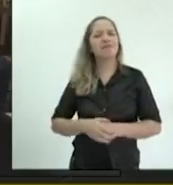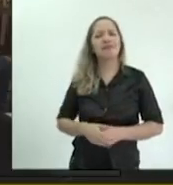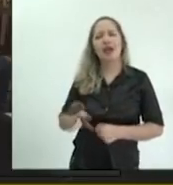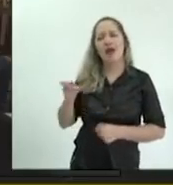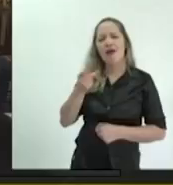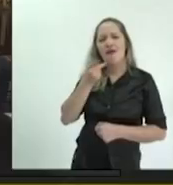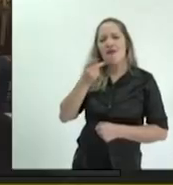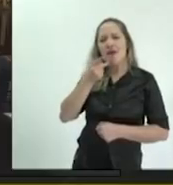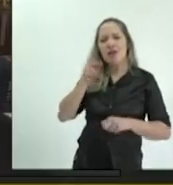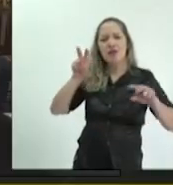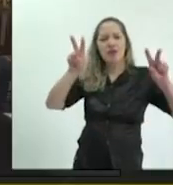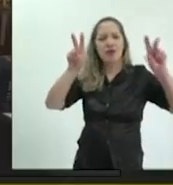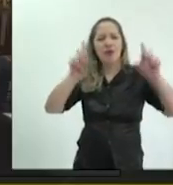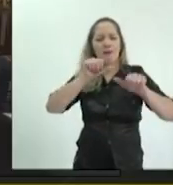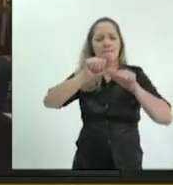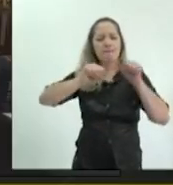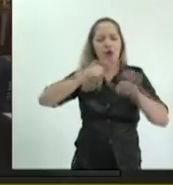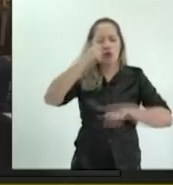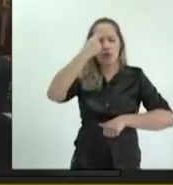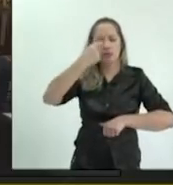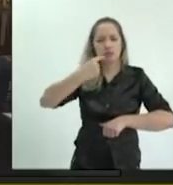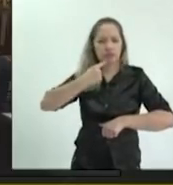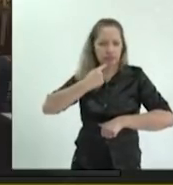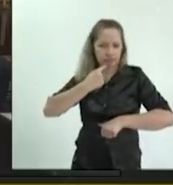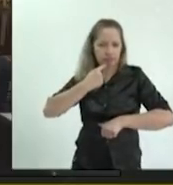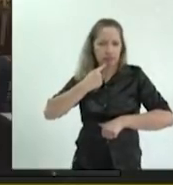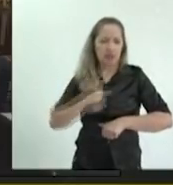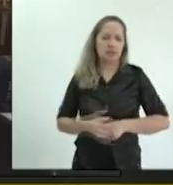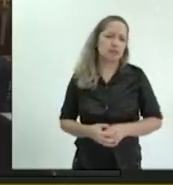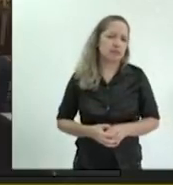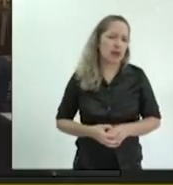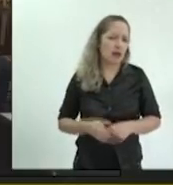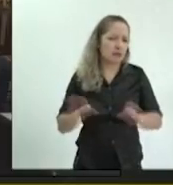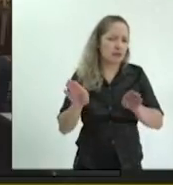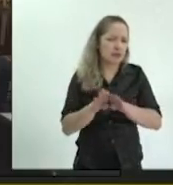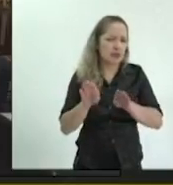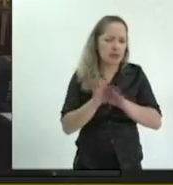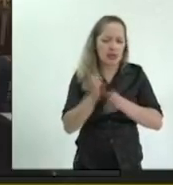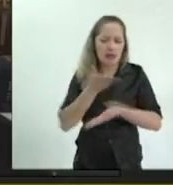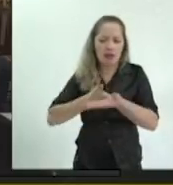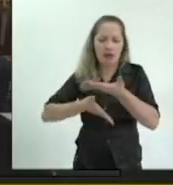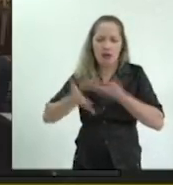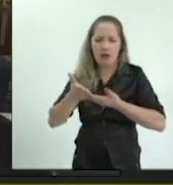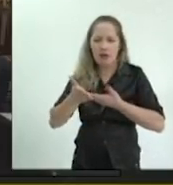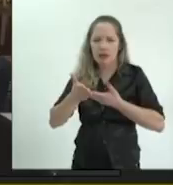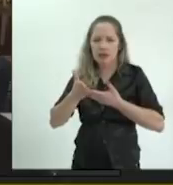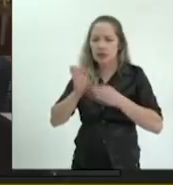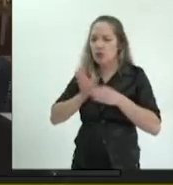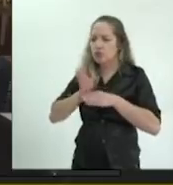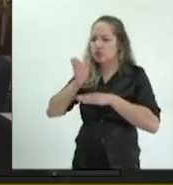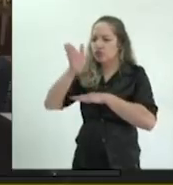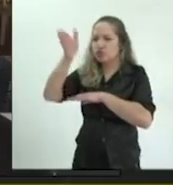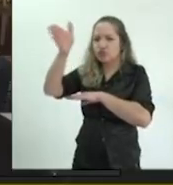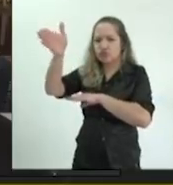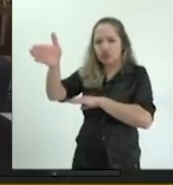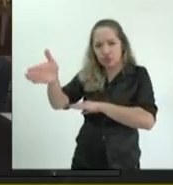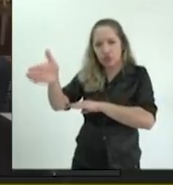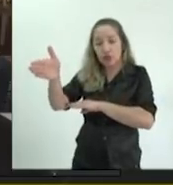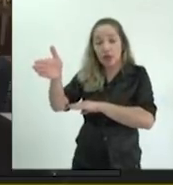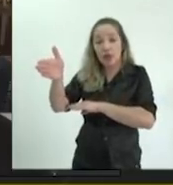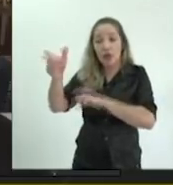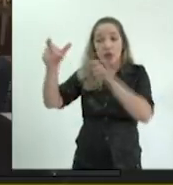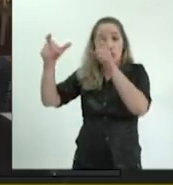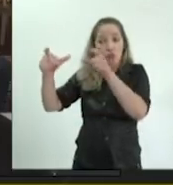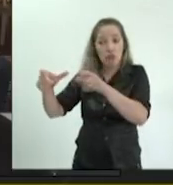também algumas nuances em relação aos destinos, e os tipos de estadia, né? Então, por exemplo, talvez